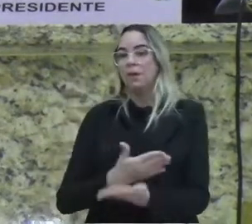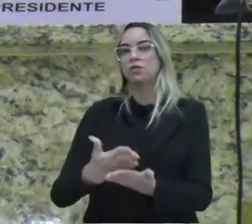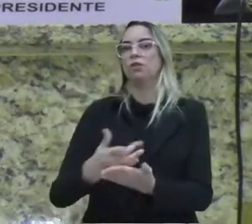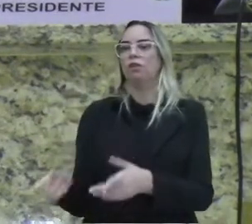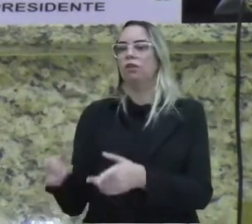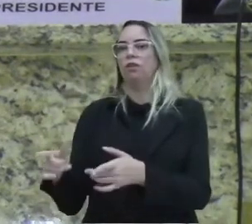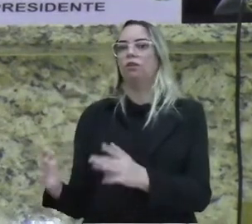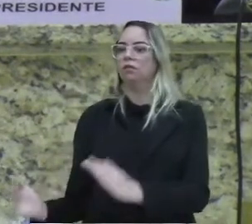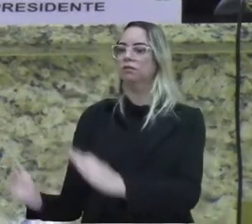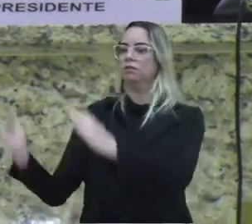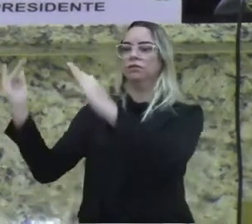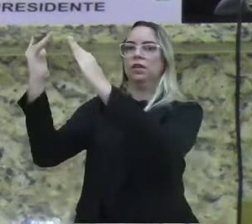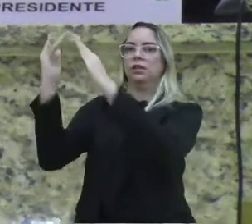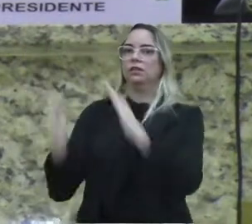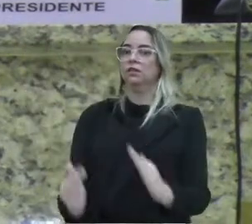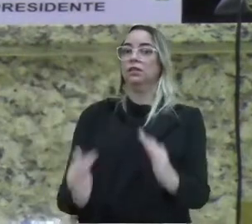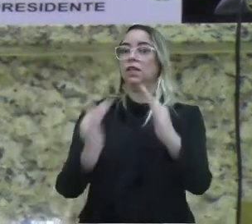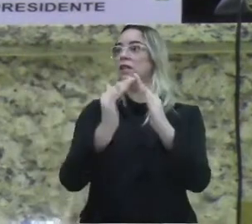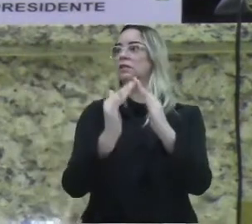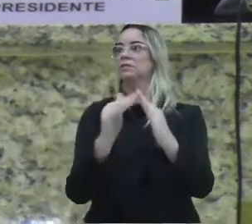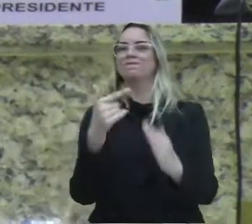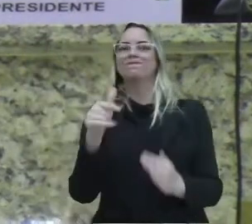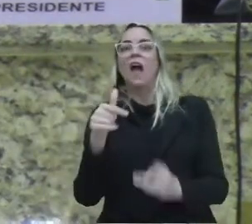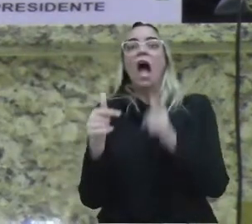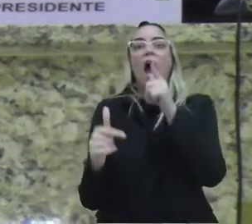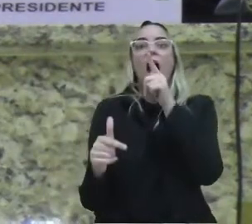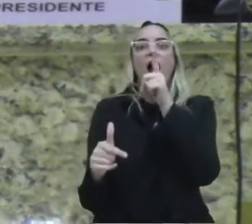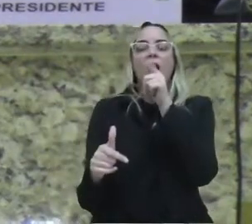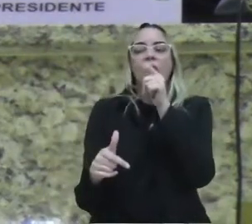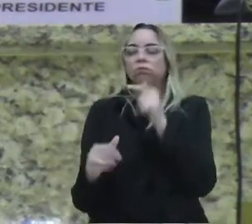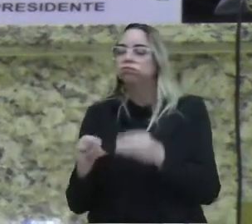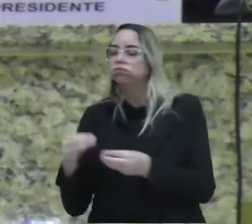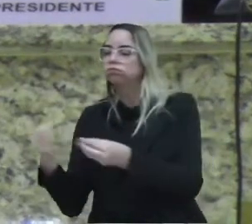ficou sem o abastecimento de água